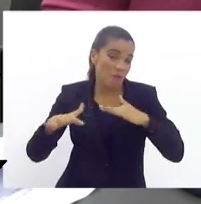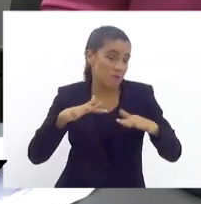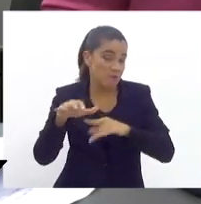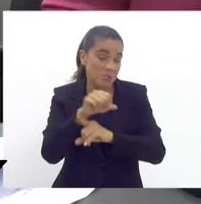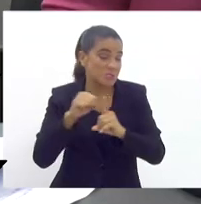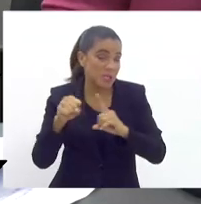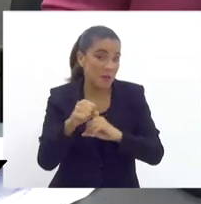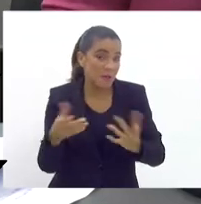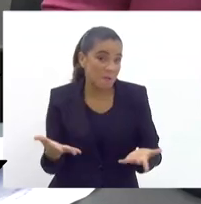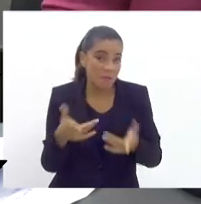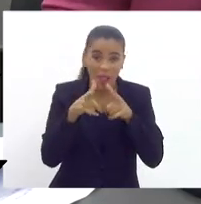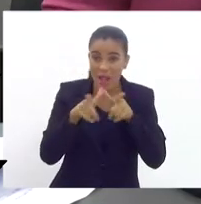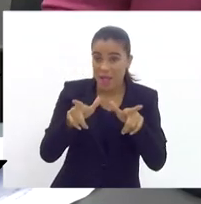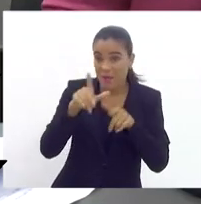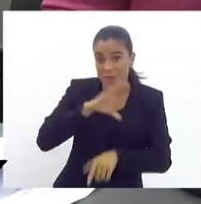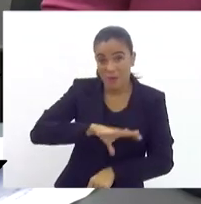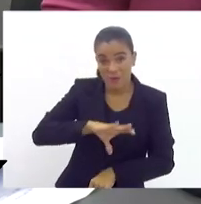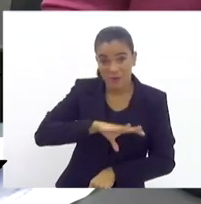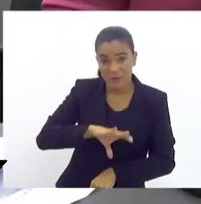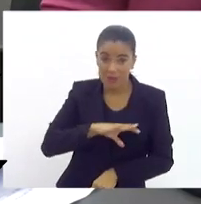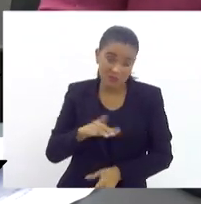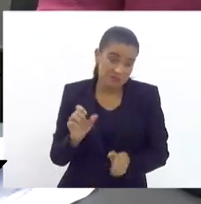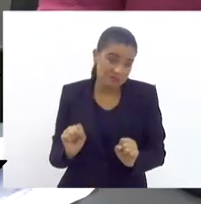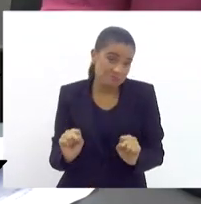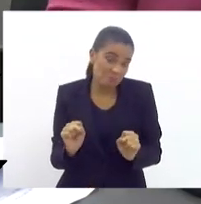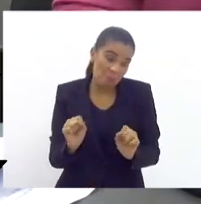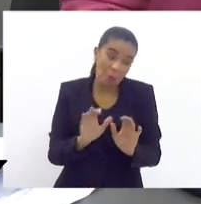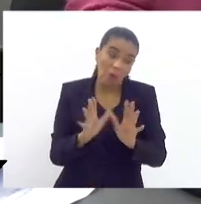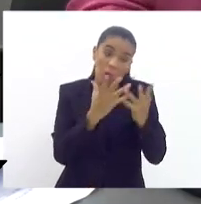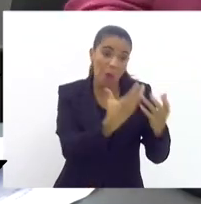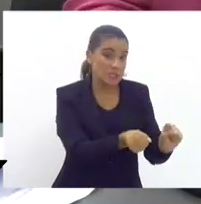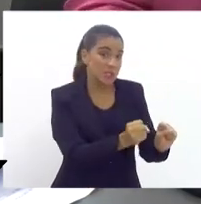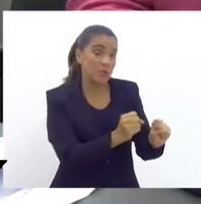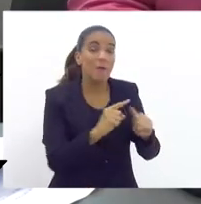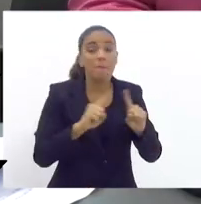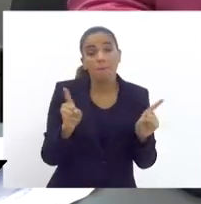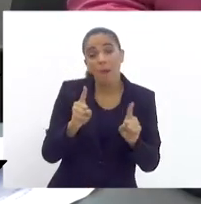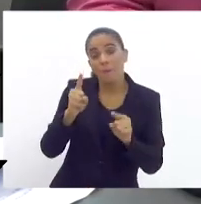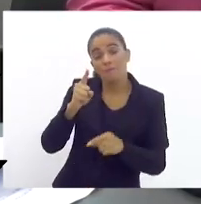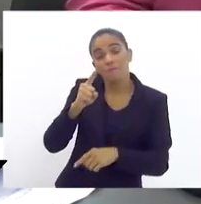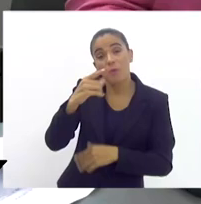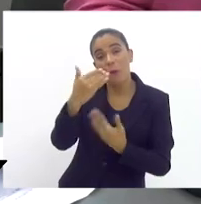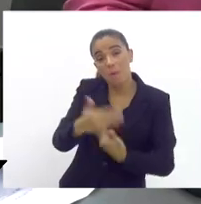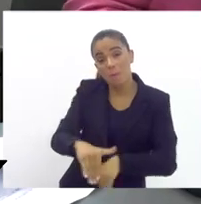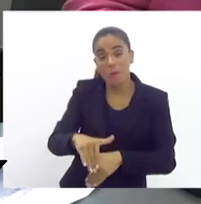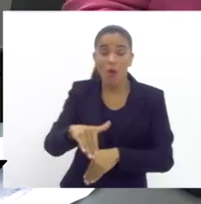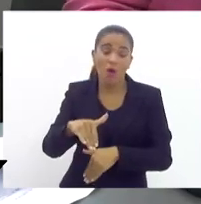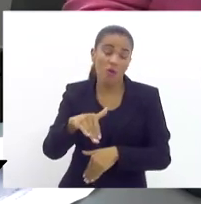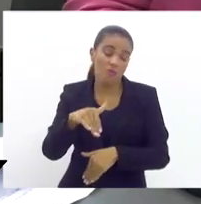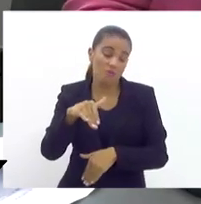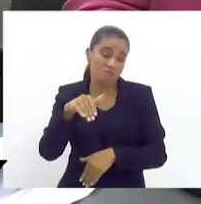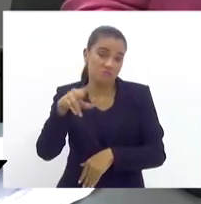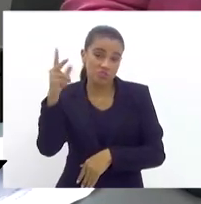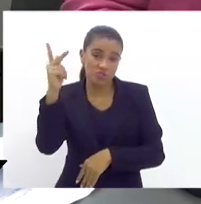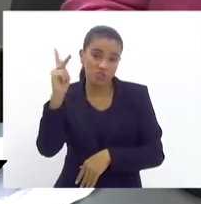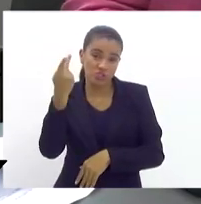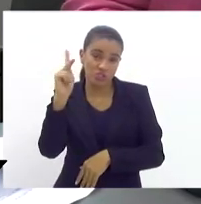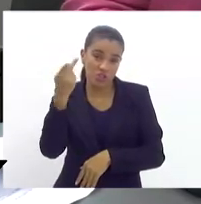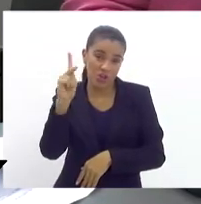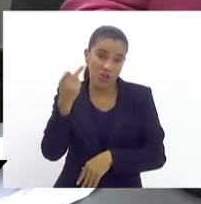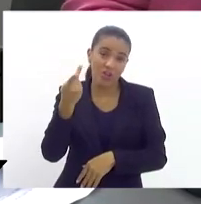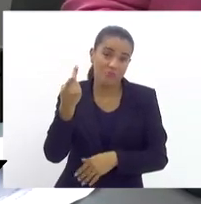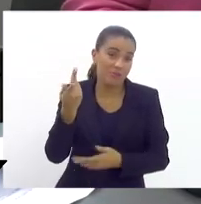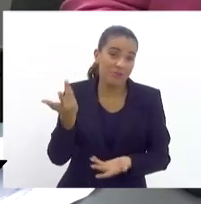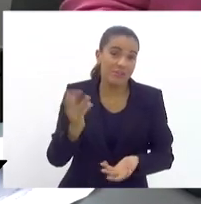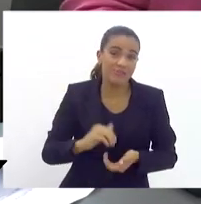entendendo? Na língua portuguesa, eu concordo com o senhor, mas numa prova de história ou de conhecimentos gerais, enfim, essa ponderação